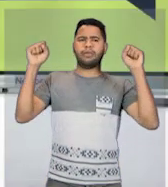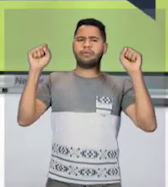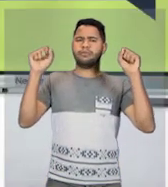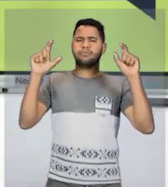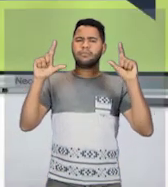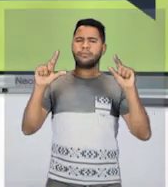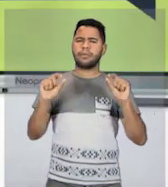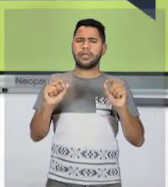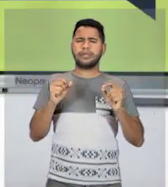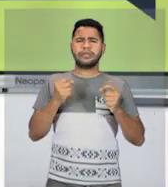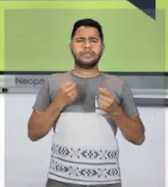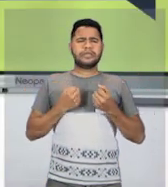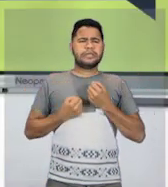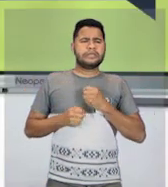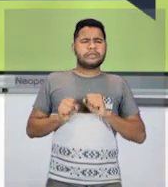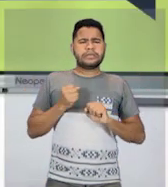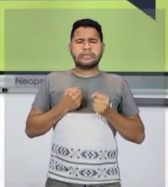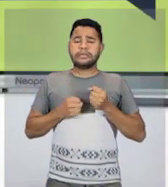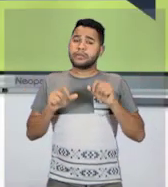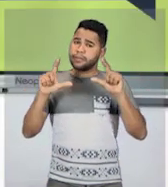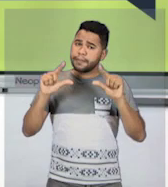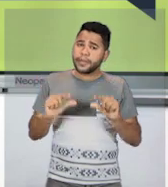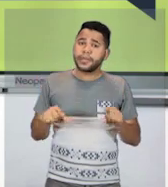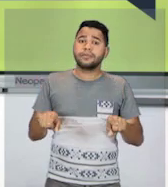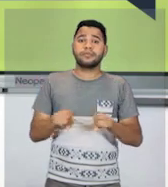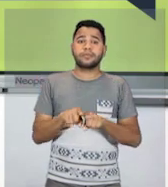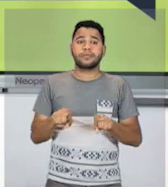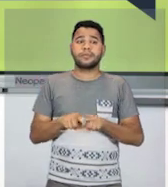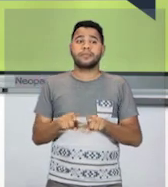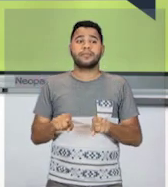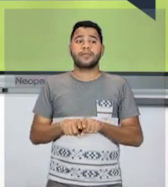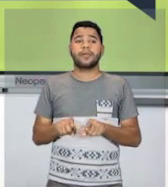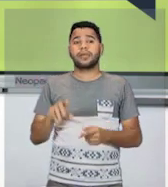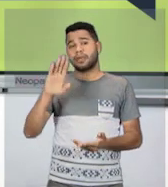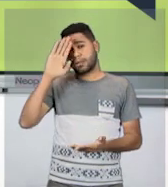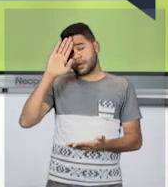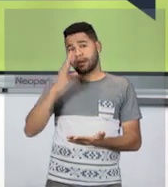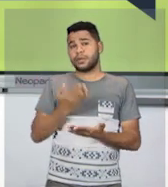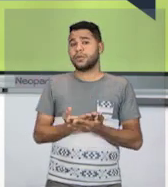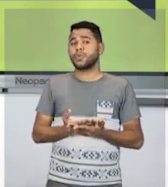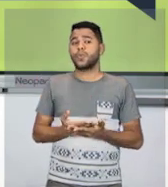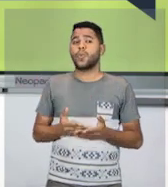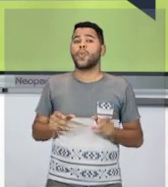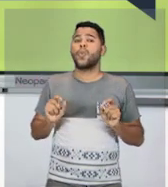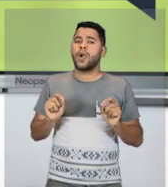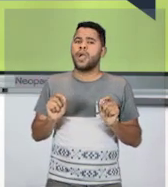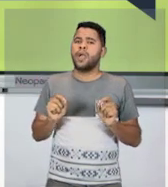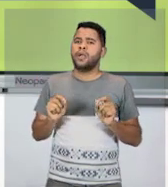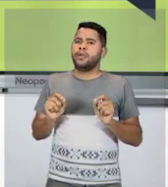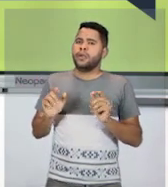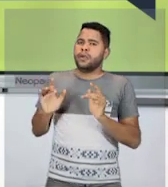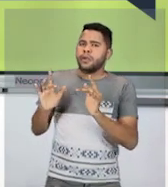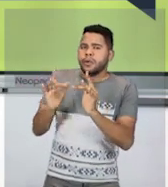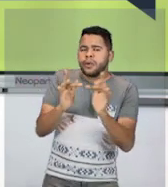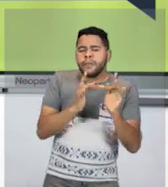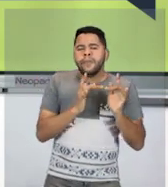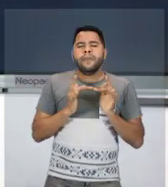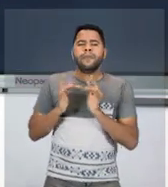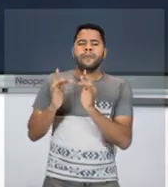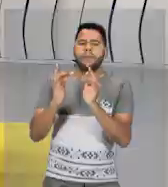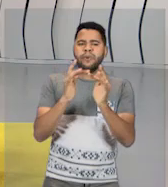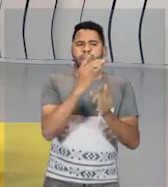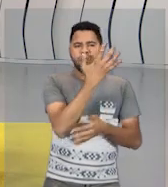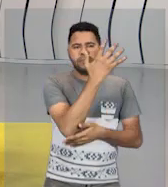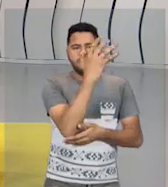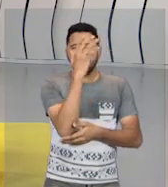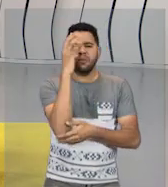menos ansiedade e acredito que é seja exatamente por esse contato com a natureza